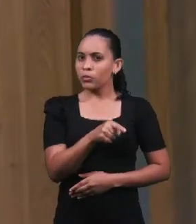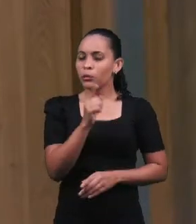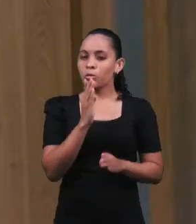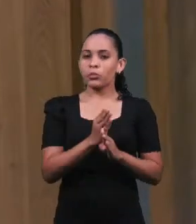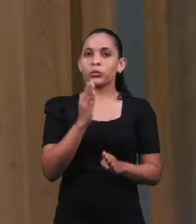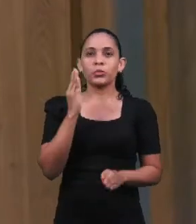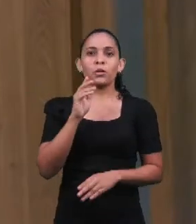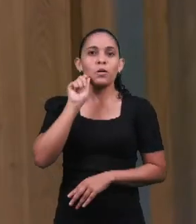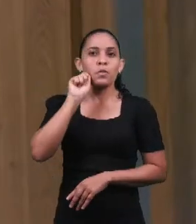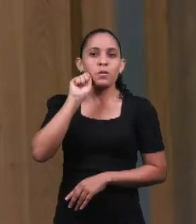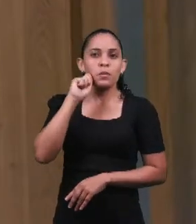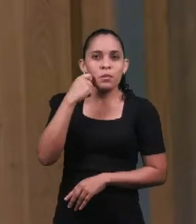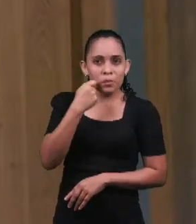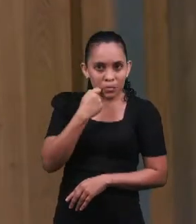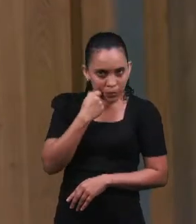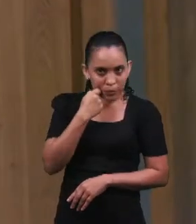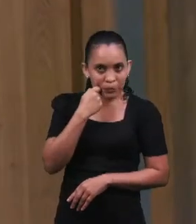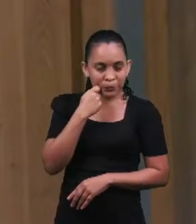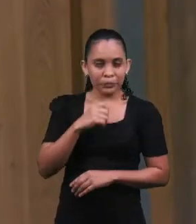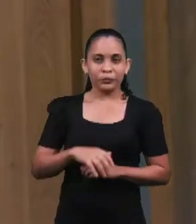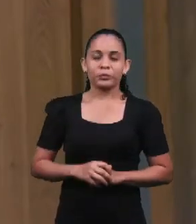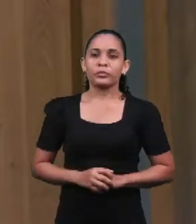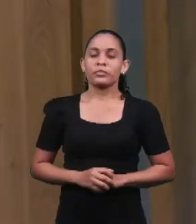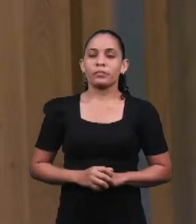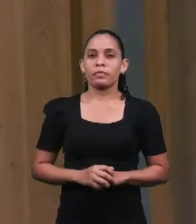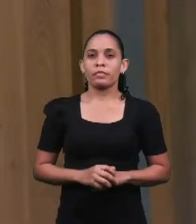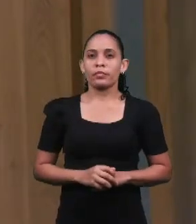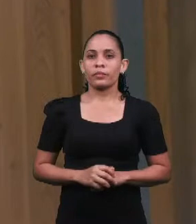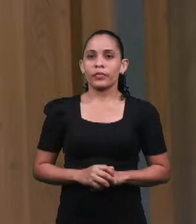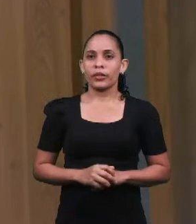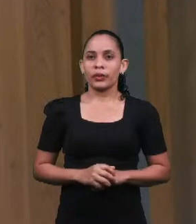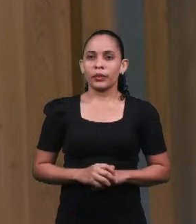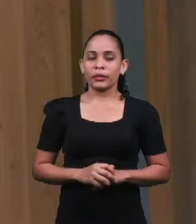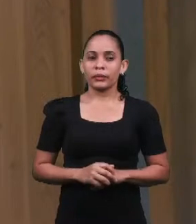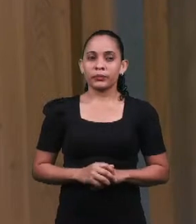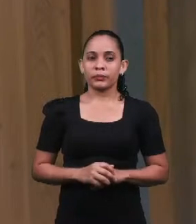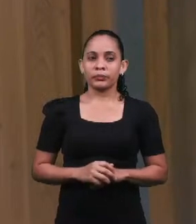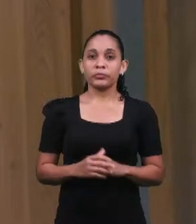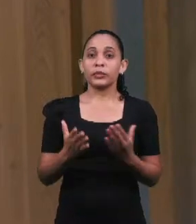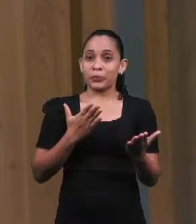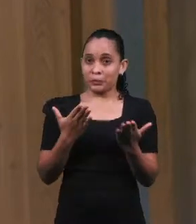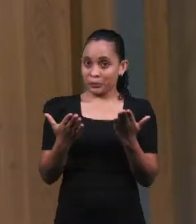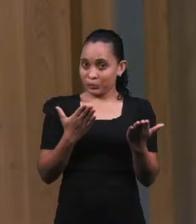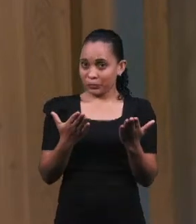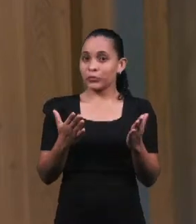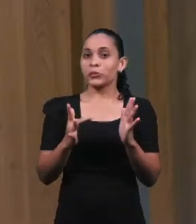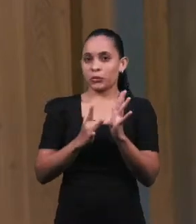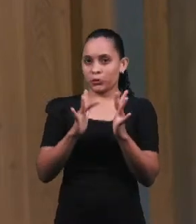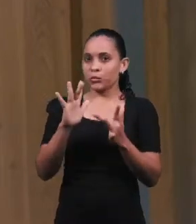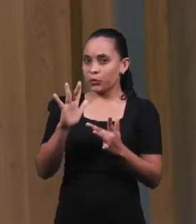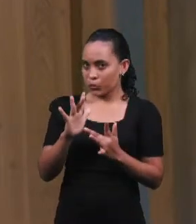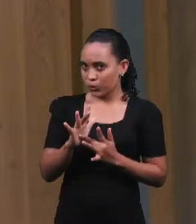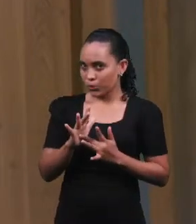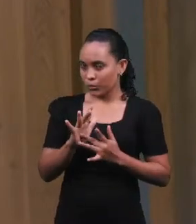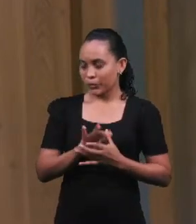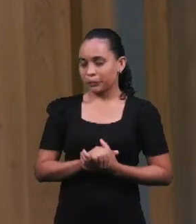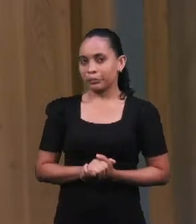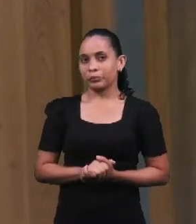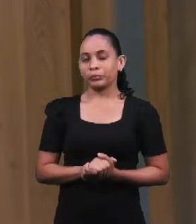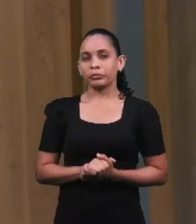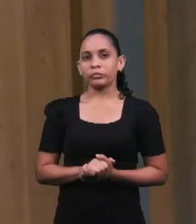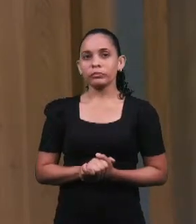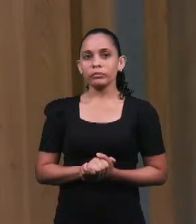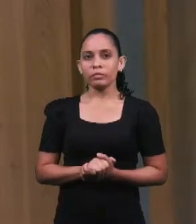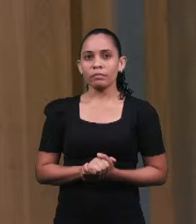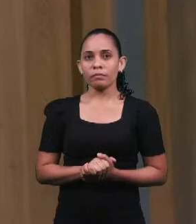ali que representa o Senhor Jesus. Outras respostas, os irmãos identificaram, por exemplo, o convite, né? O vinde, na figura